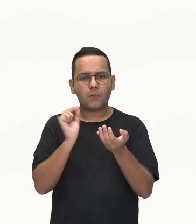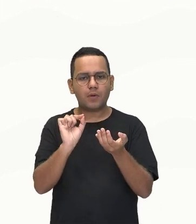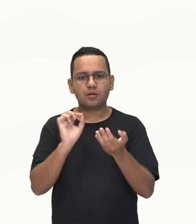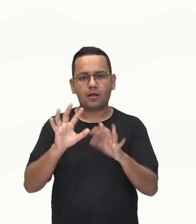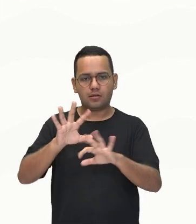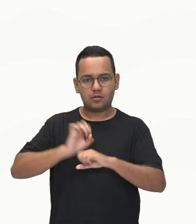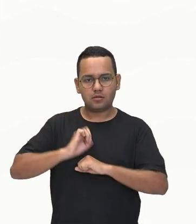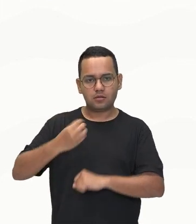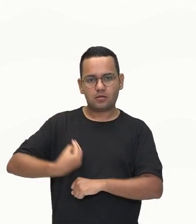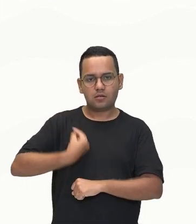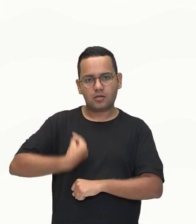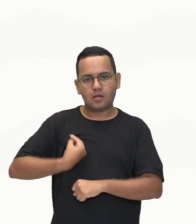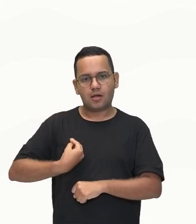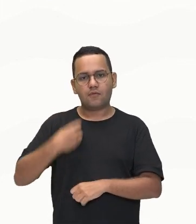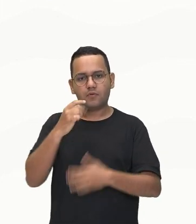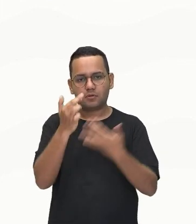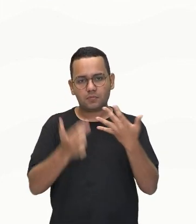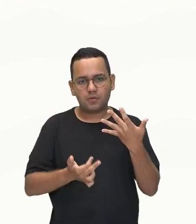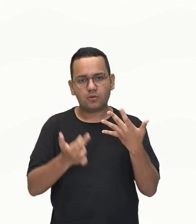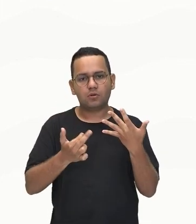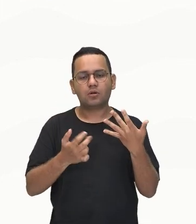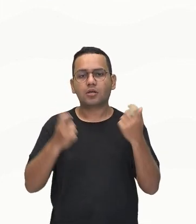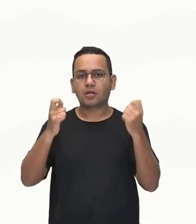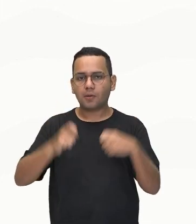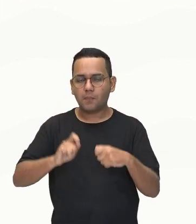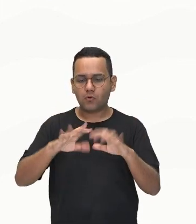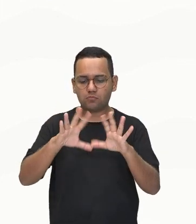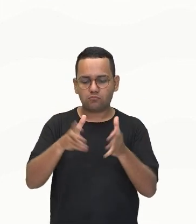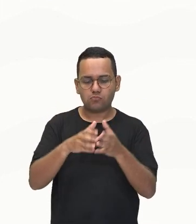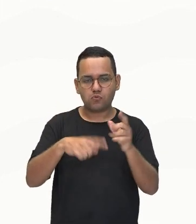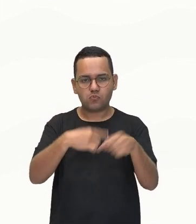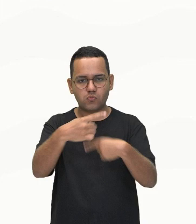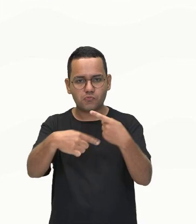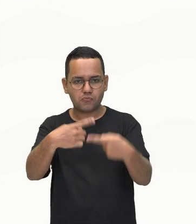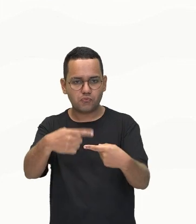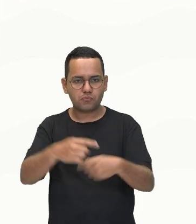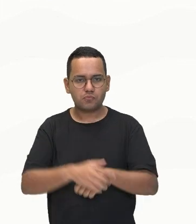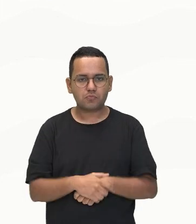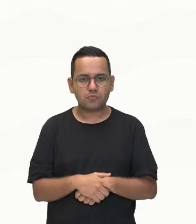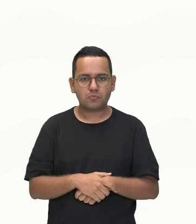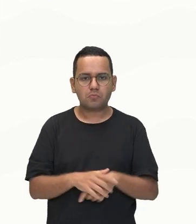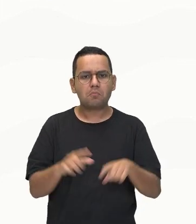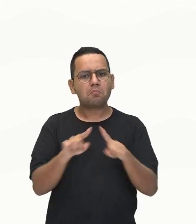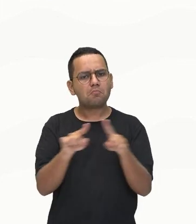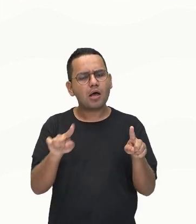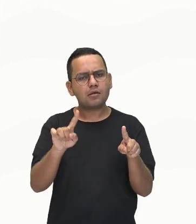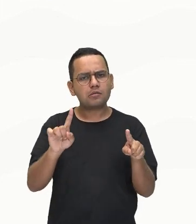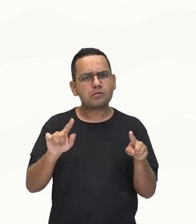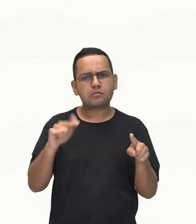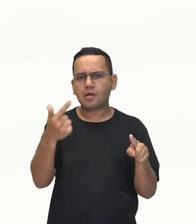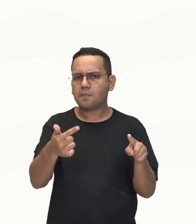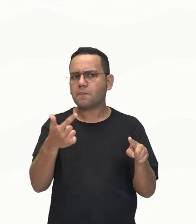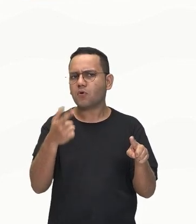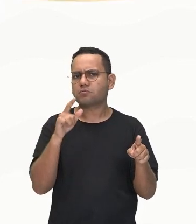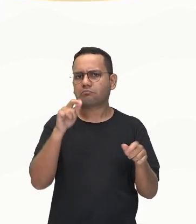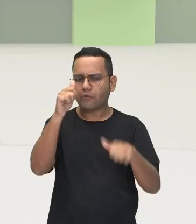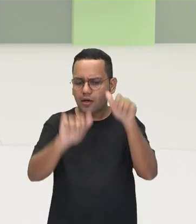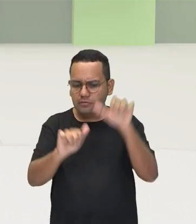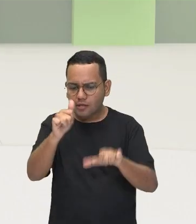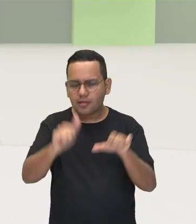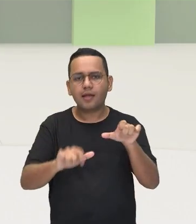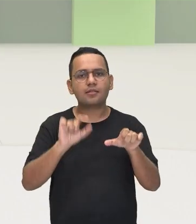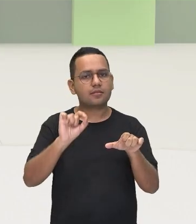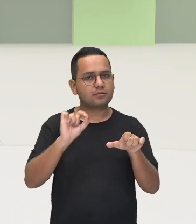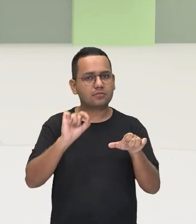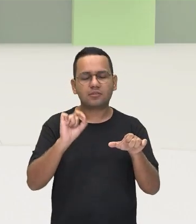de um organismo e que seriam transmitidas aos descendentes, e depois essa ideia ela foi ali refutada